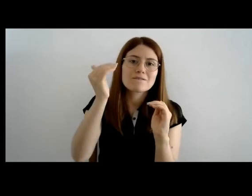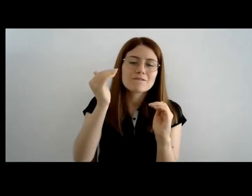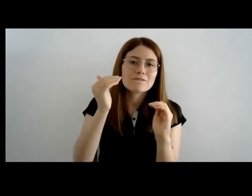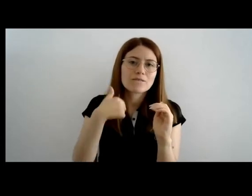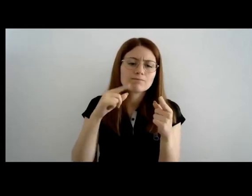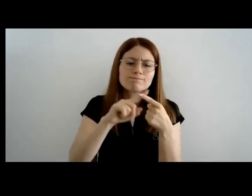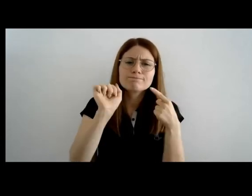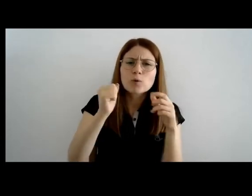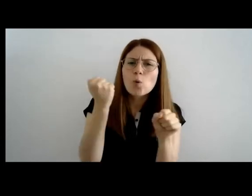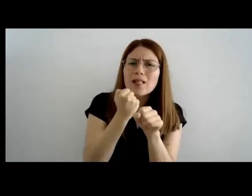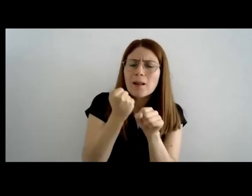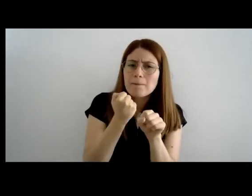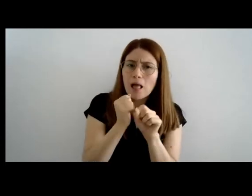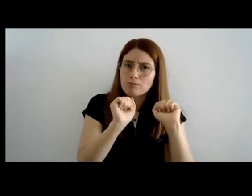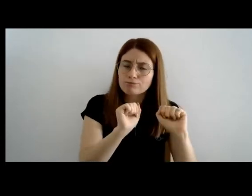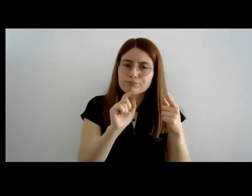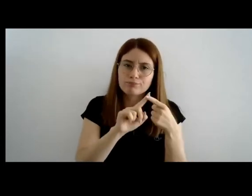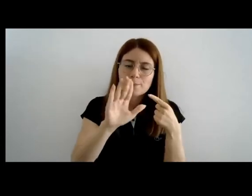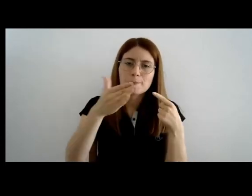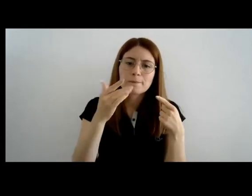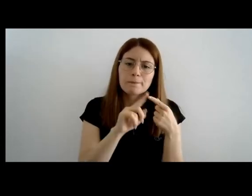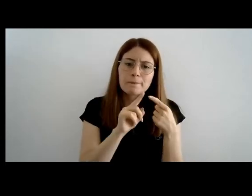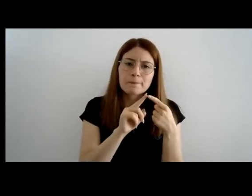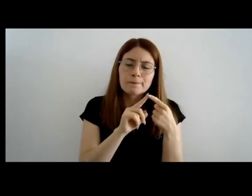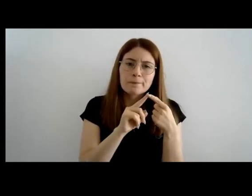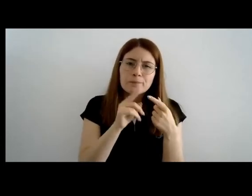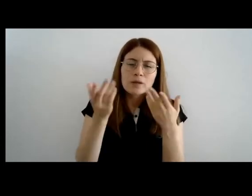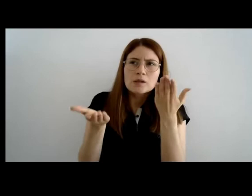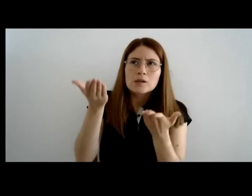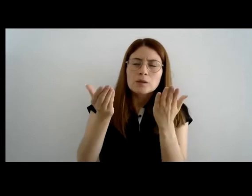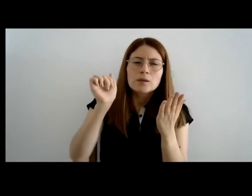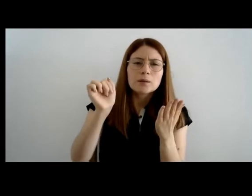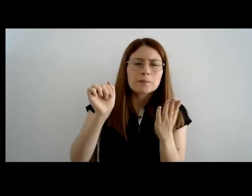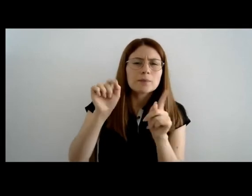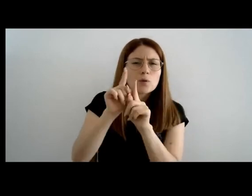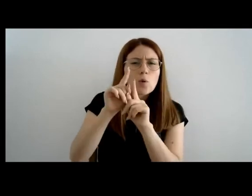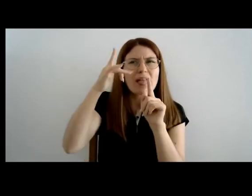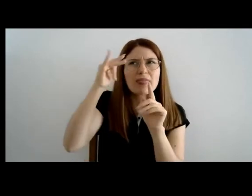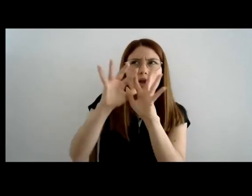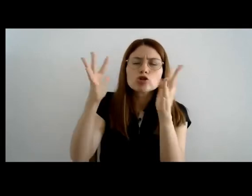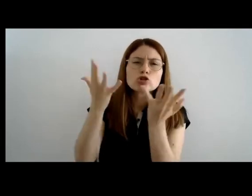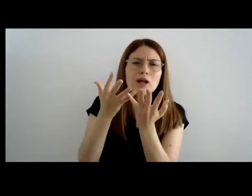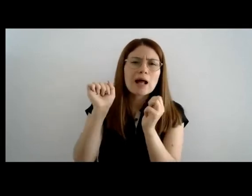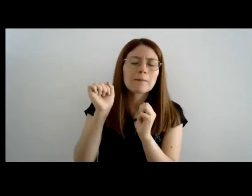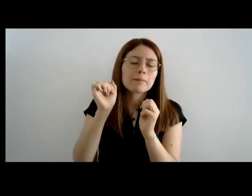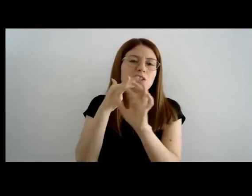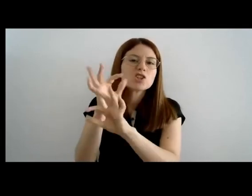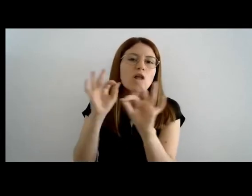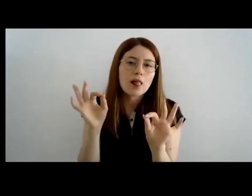primária o desempenho coletivo, relativamente aos padrões de um ecossistema de excelência, ou seja, existem outros pares de excelência